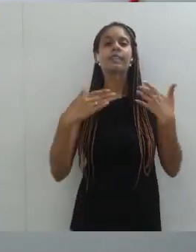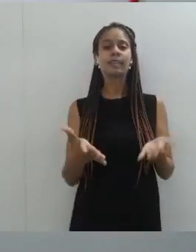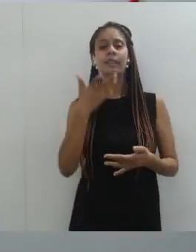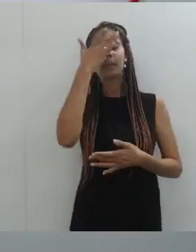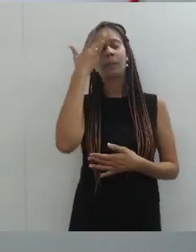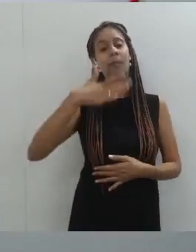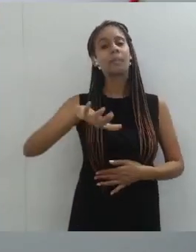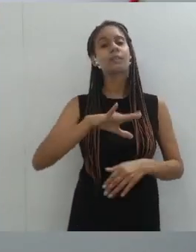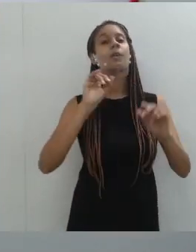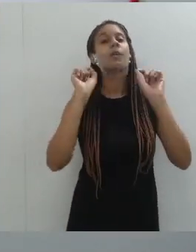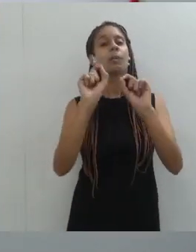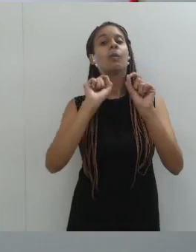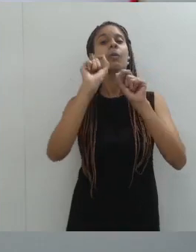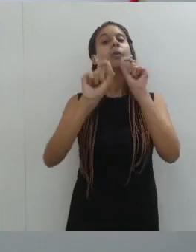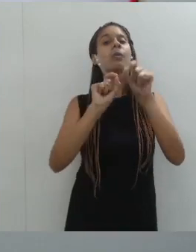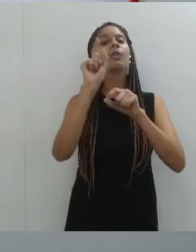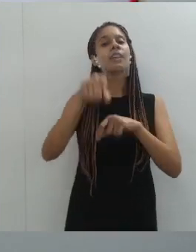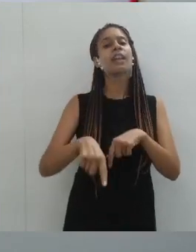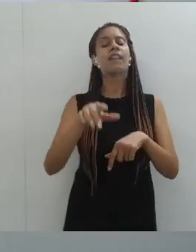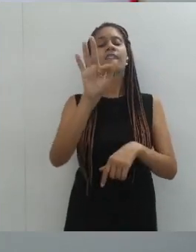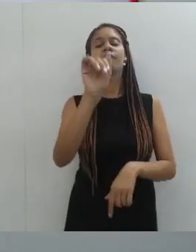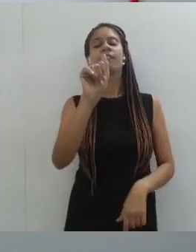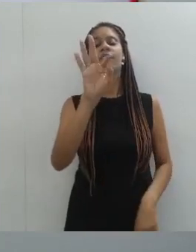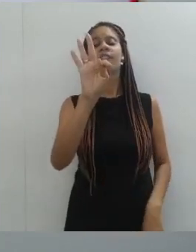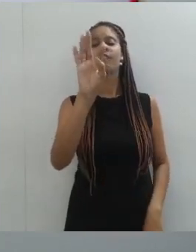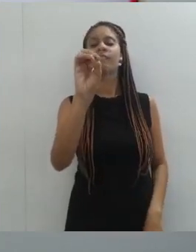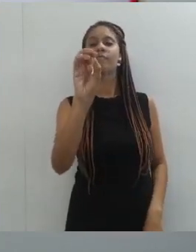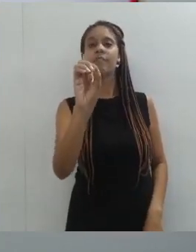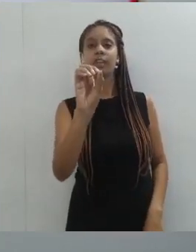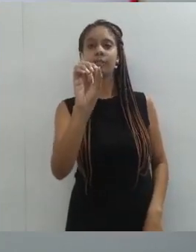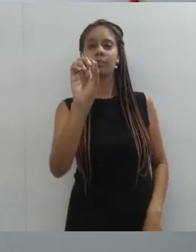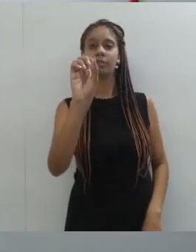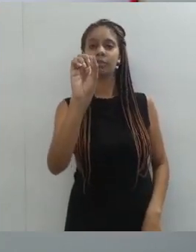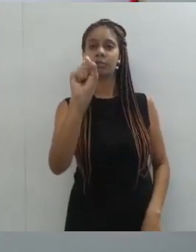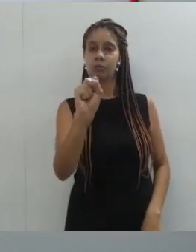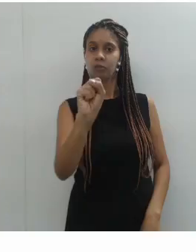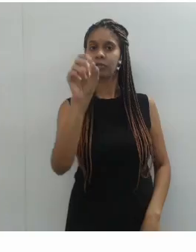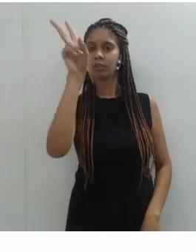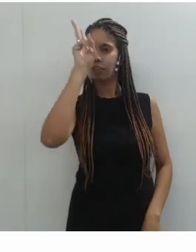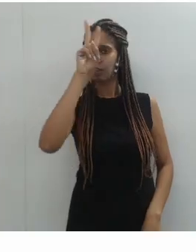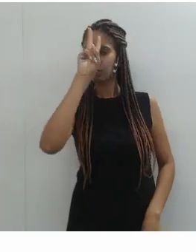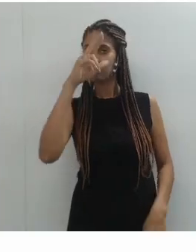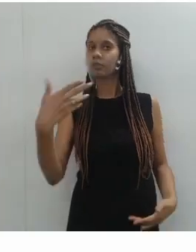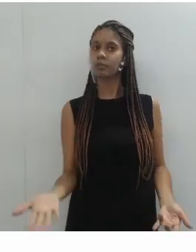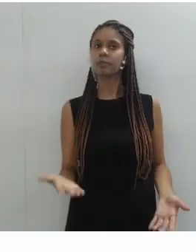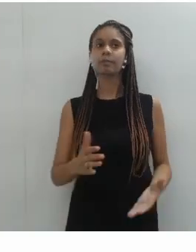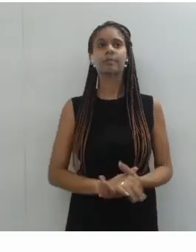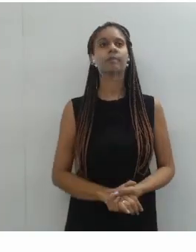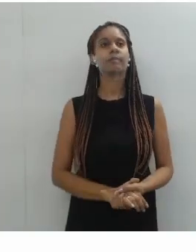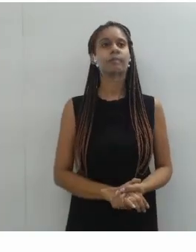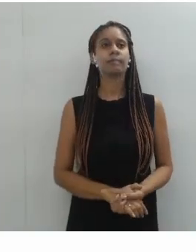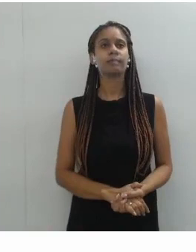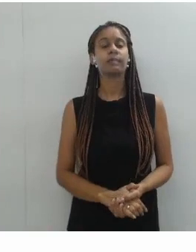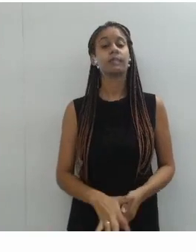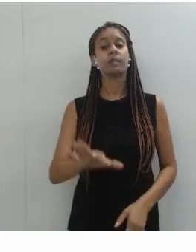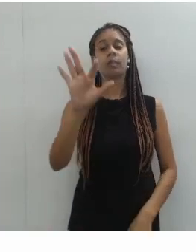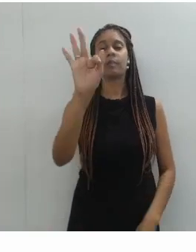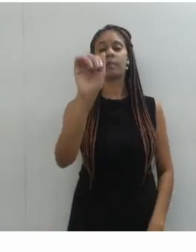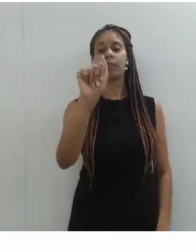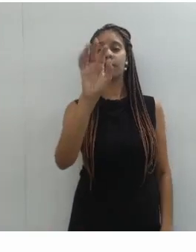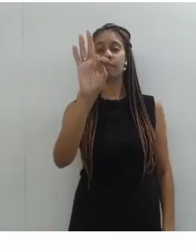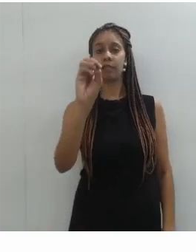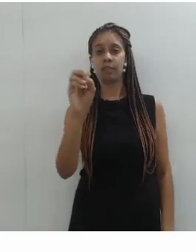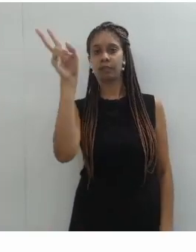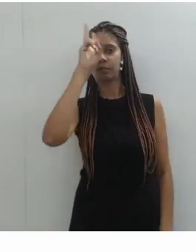o que danado é o fato histórico? Vem com o tio Pimpão, observa nessa tela aí. Ó. Fato histórico é